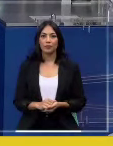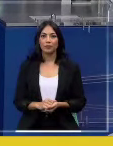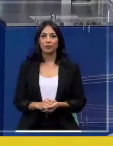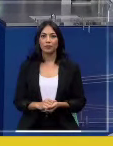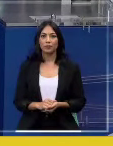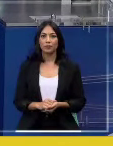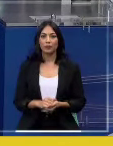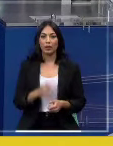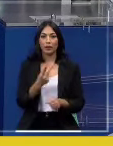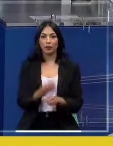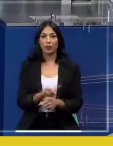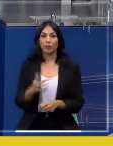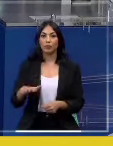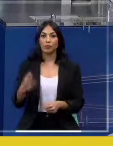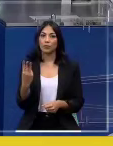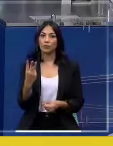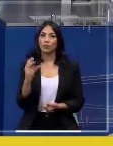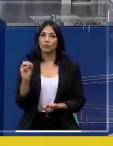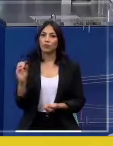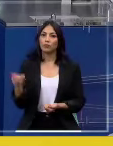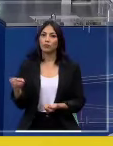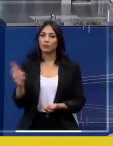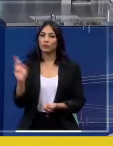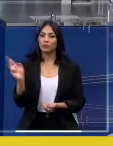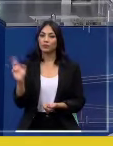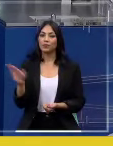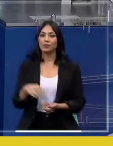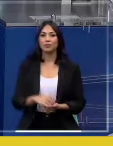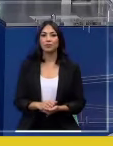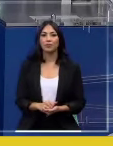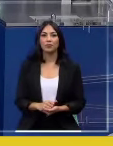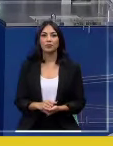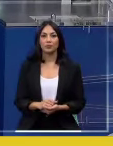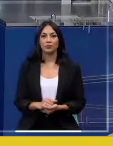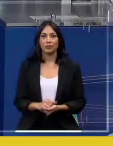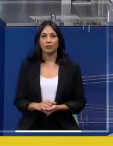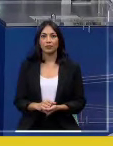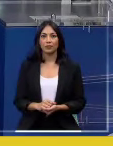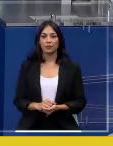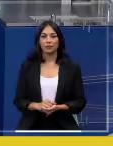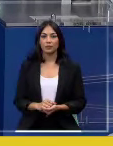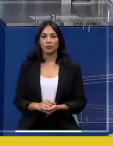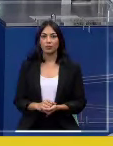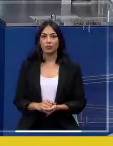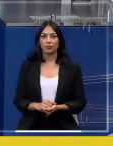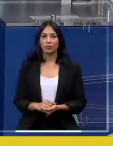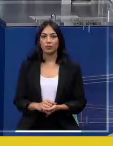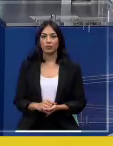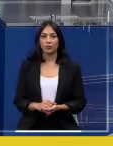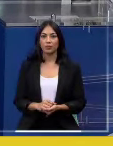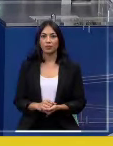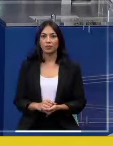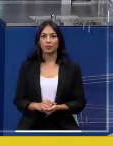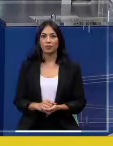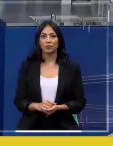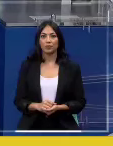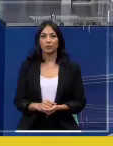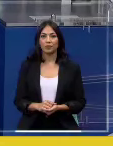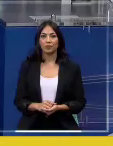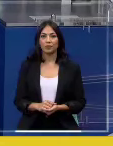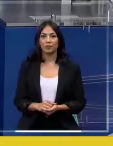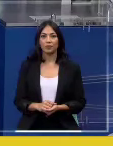se lembra do prêmio estimado em 300 mil reais e vamos